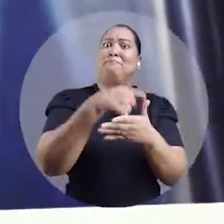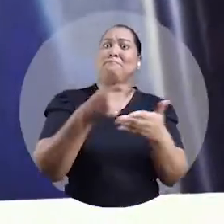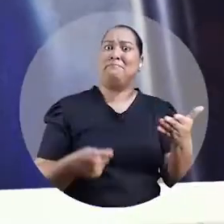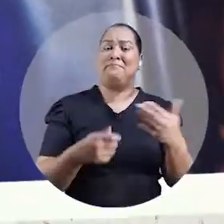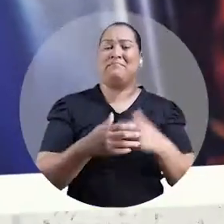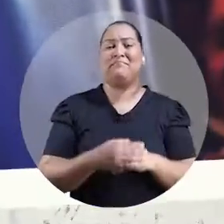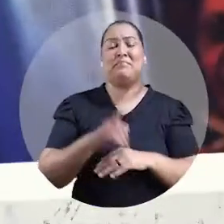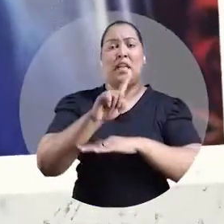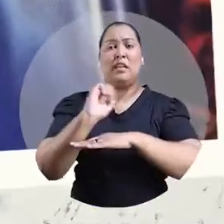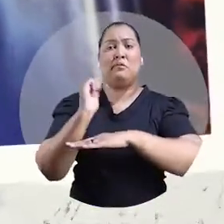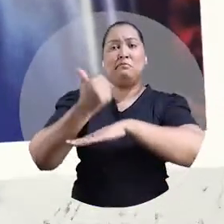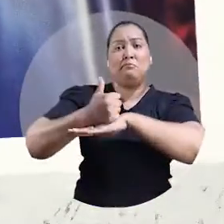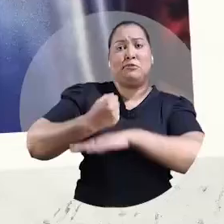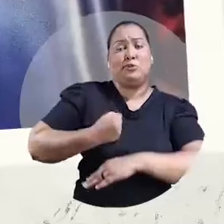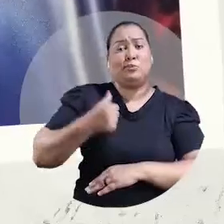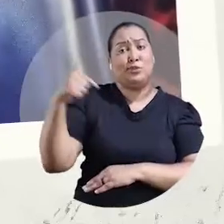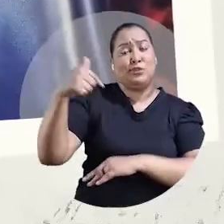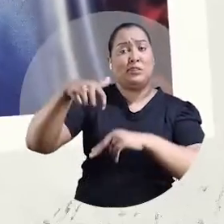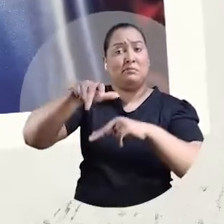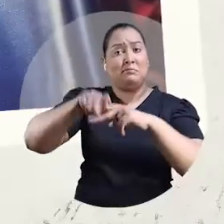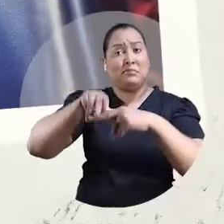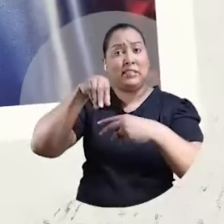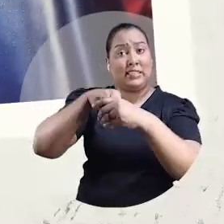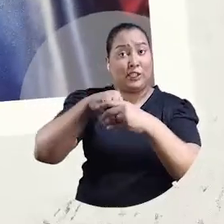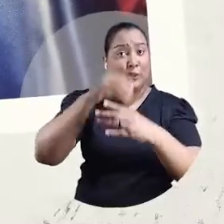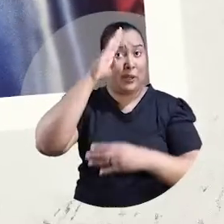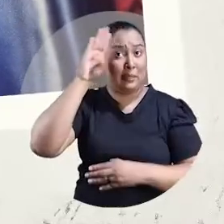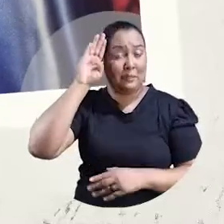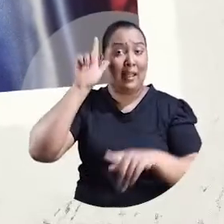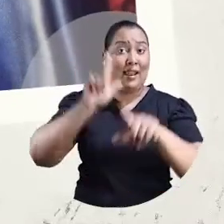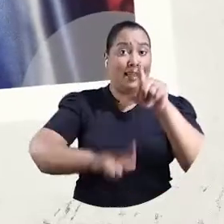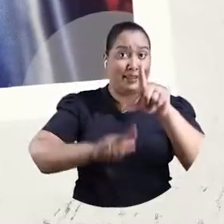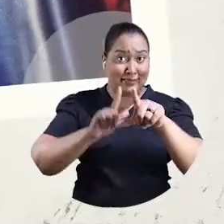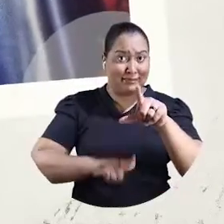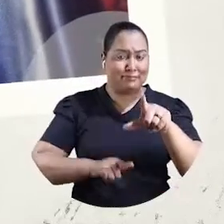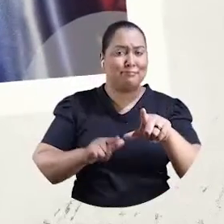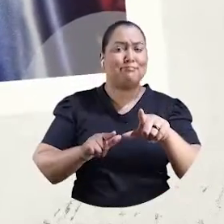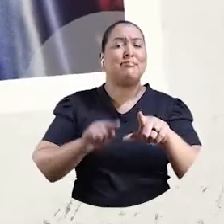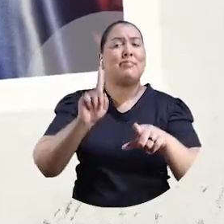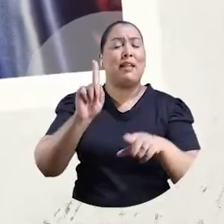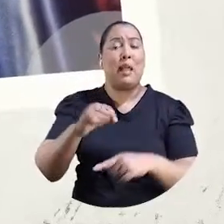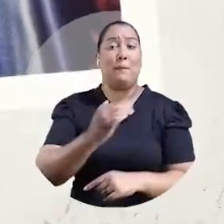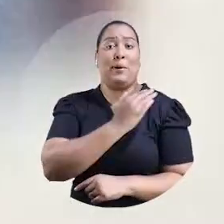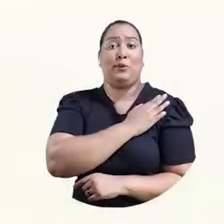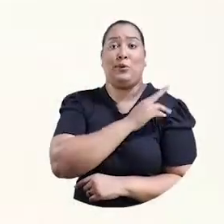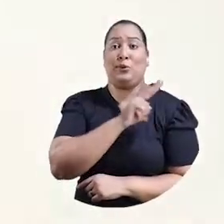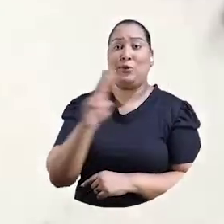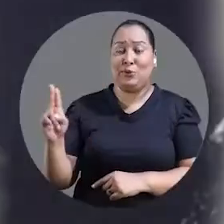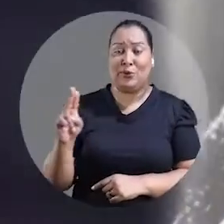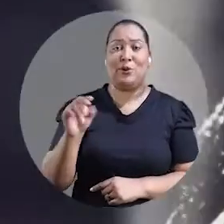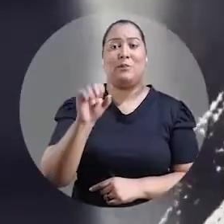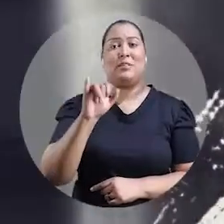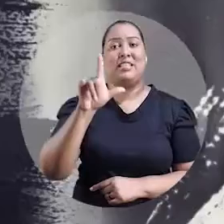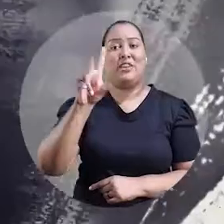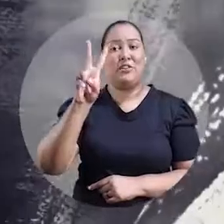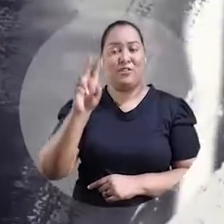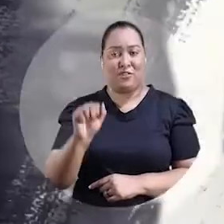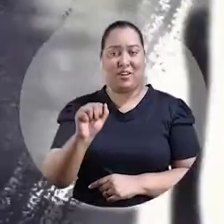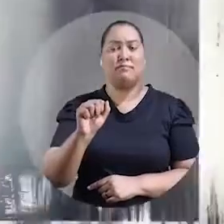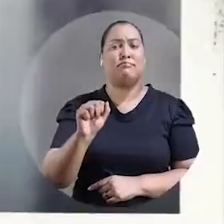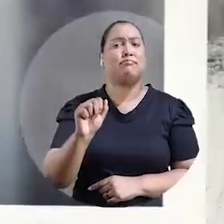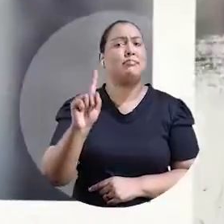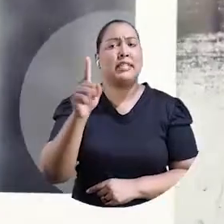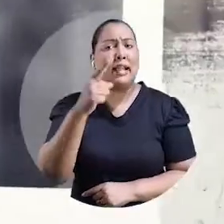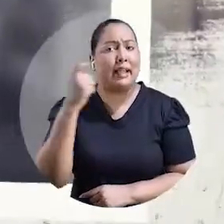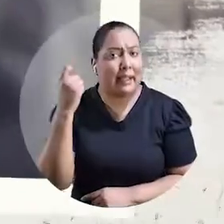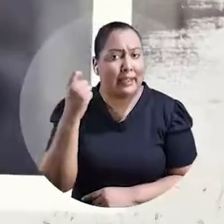regionais. Ocupa a cadeira de número 7 na Academia Mato-Grossense de Letras, que tem como patrono Cônego da Silva Guimarães,